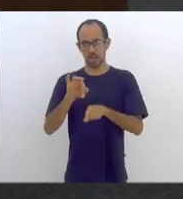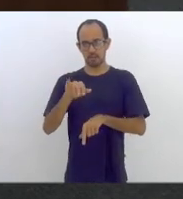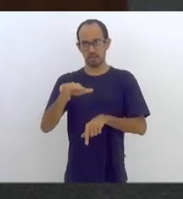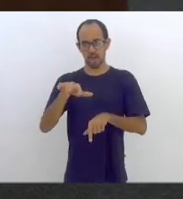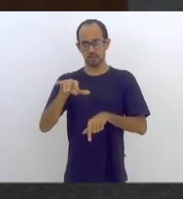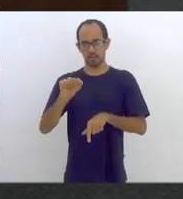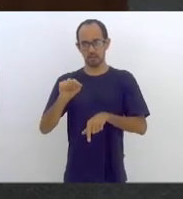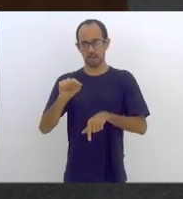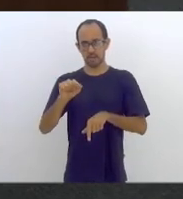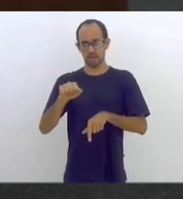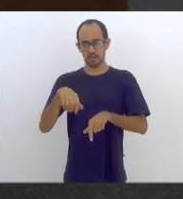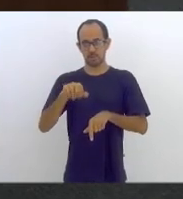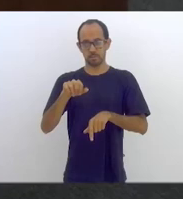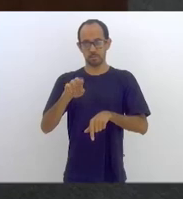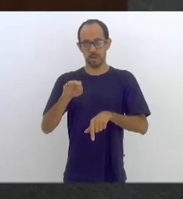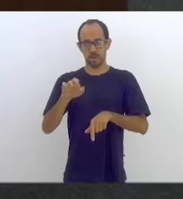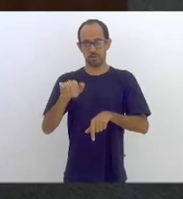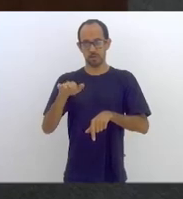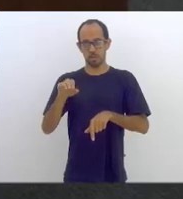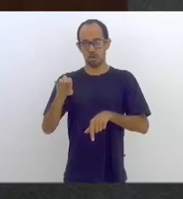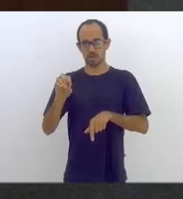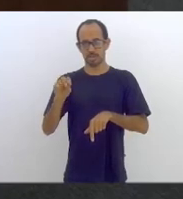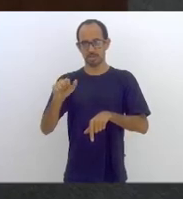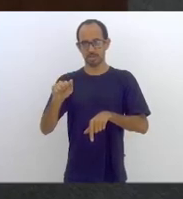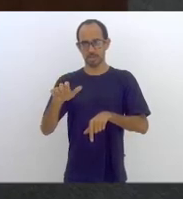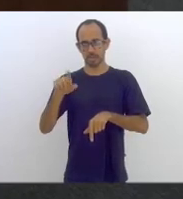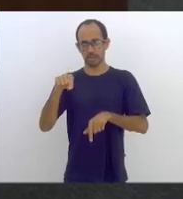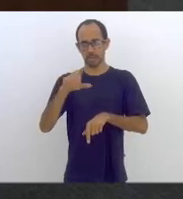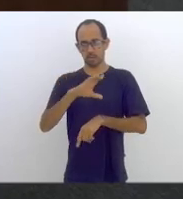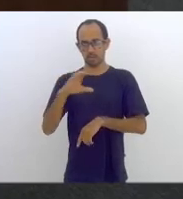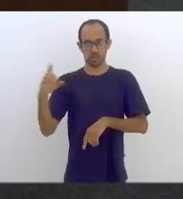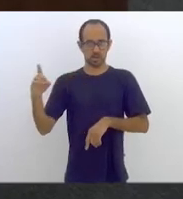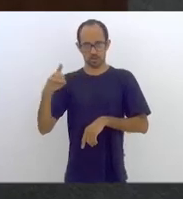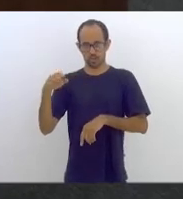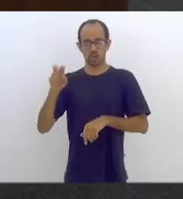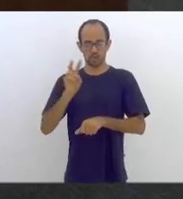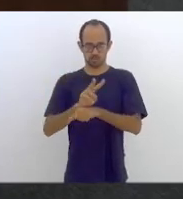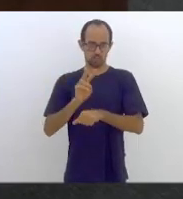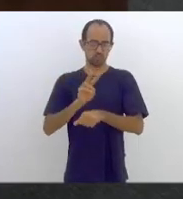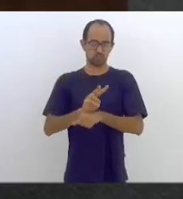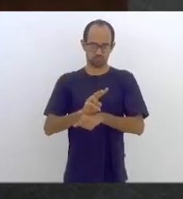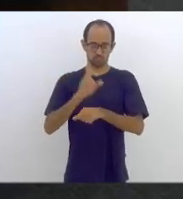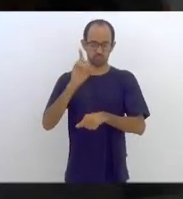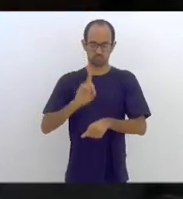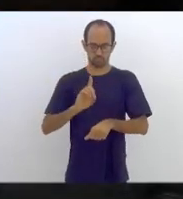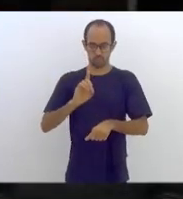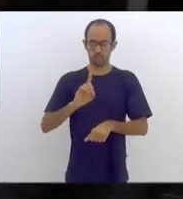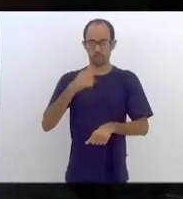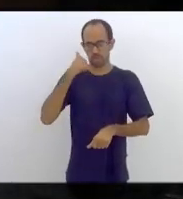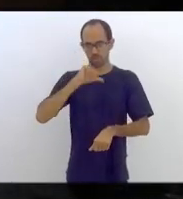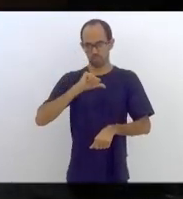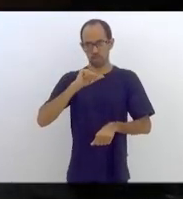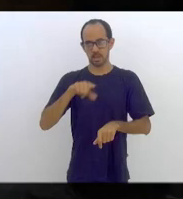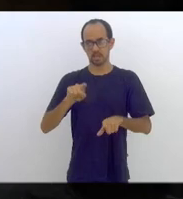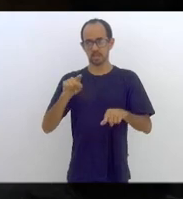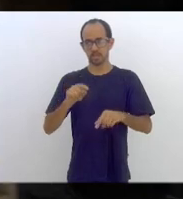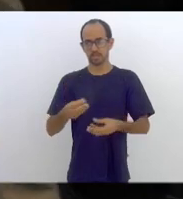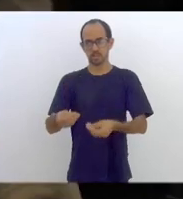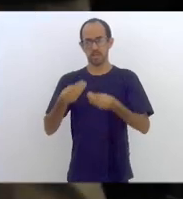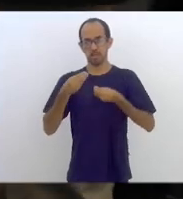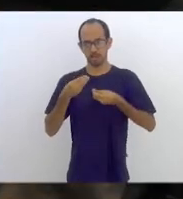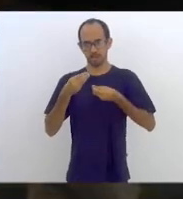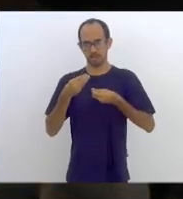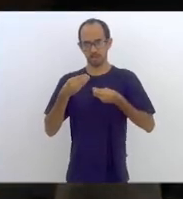Nascimento que é a coordenadora que cuida da questão defesa dos direitos das mulheres que nos